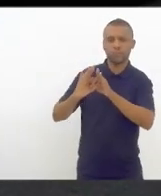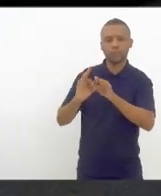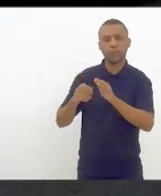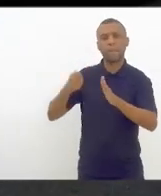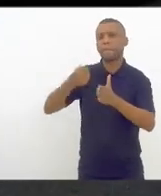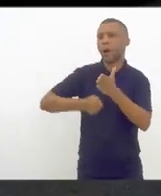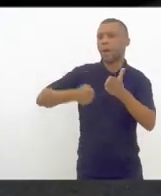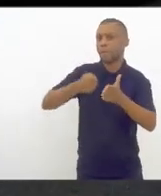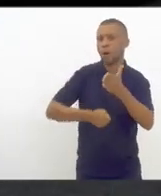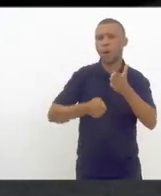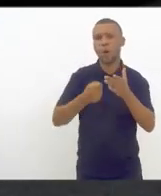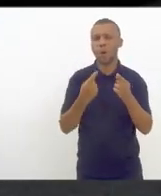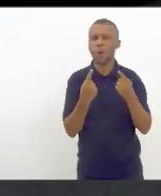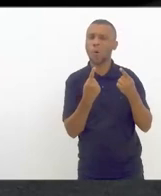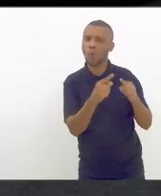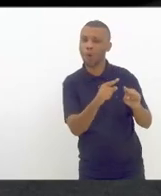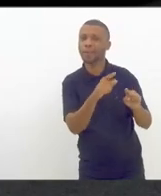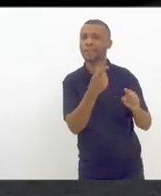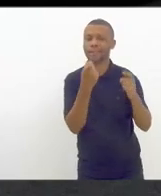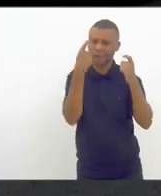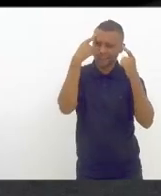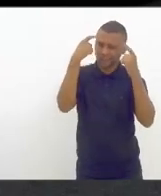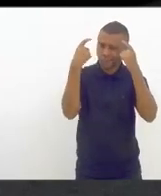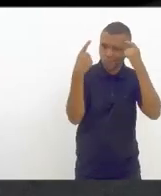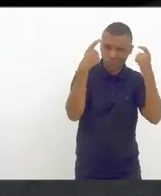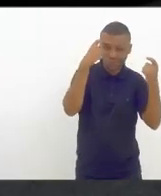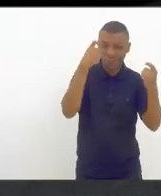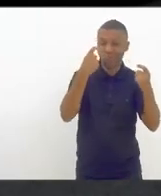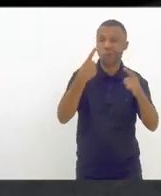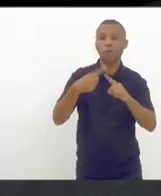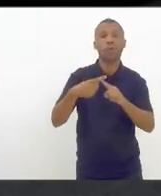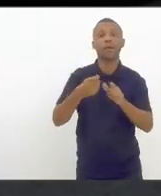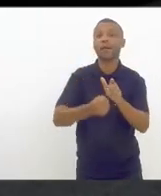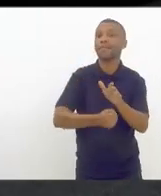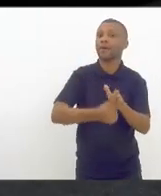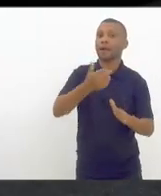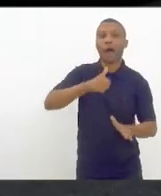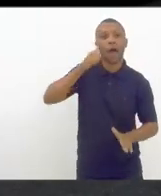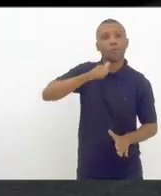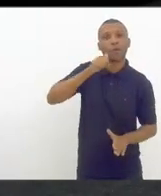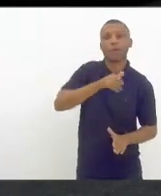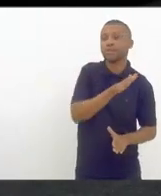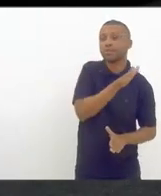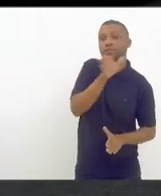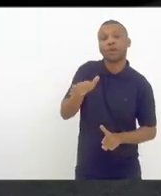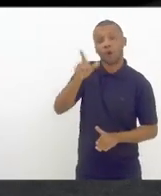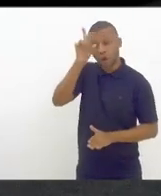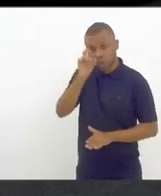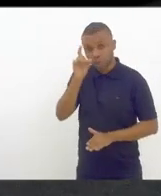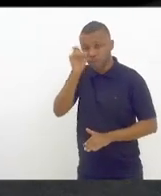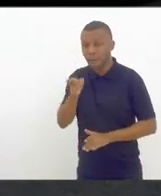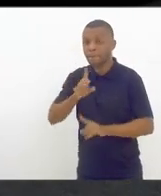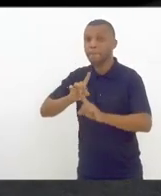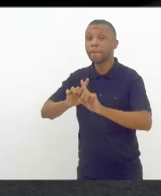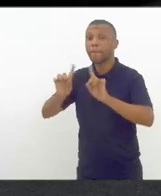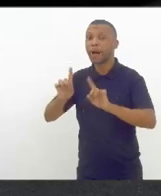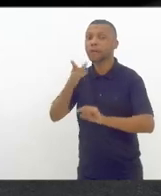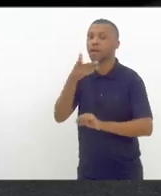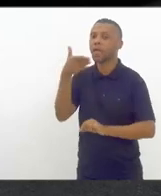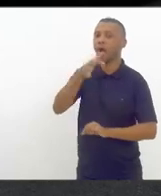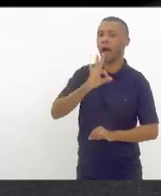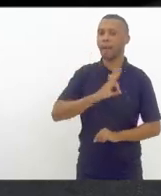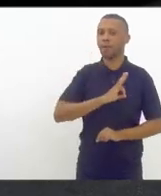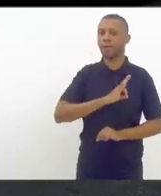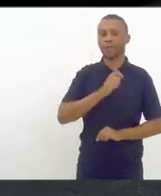violência, porque muitas das vezes as mulheres chegam ao hospital, mas não chegam à delegacia. Então, o nosso parecer